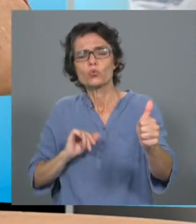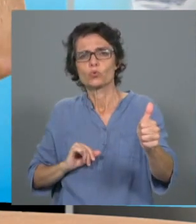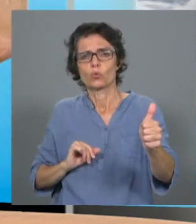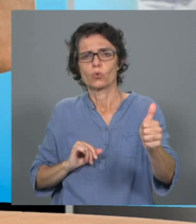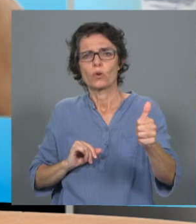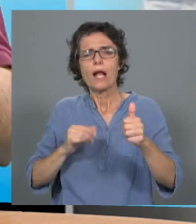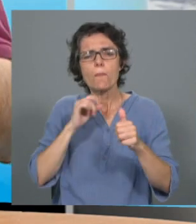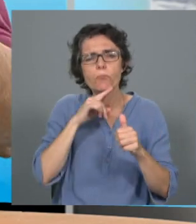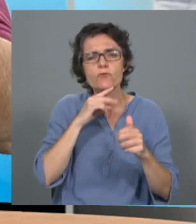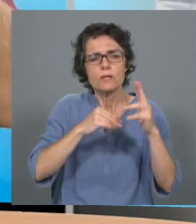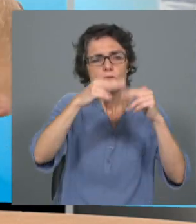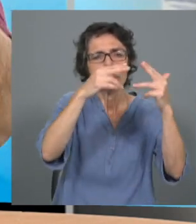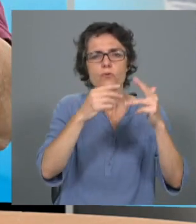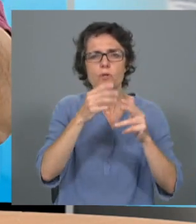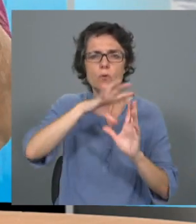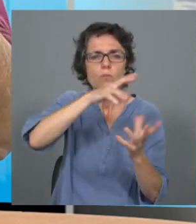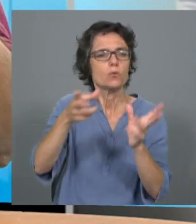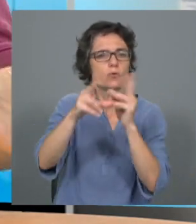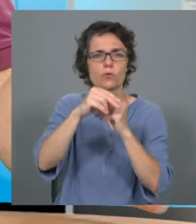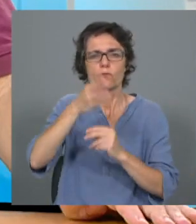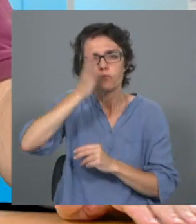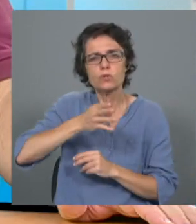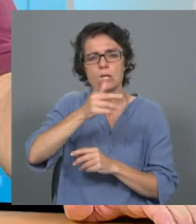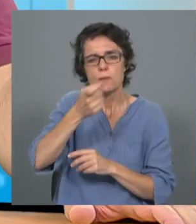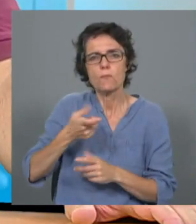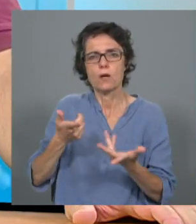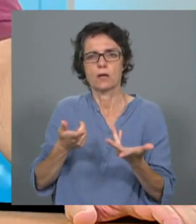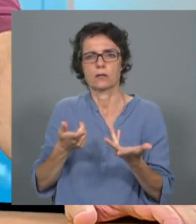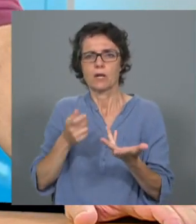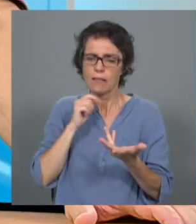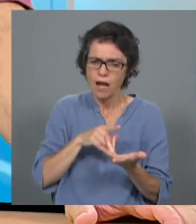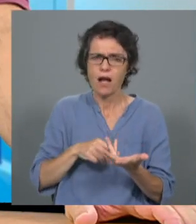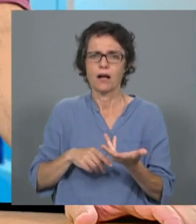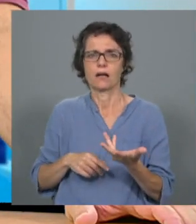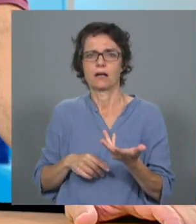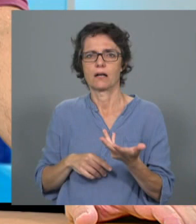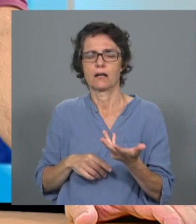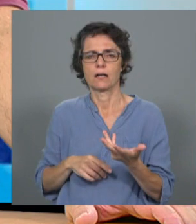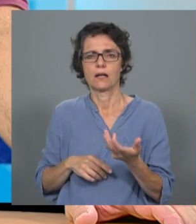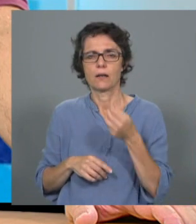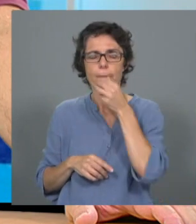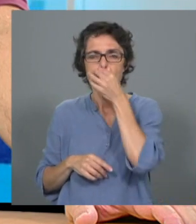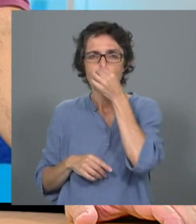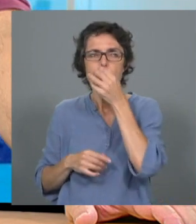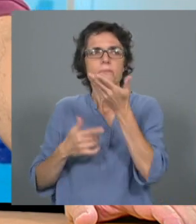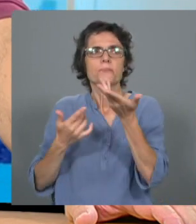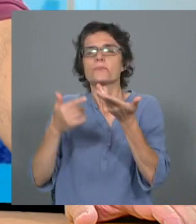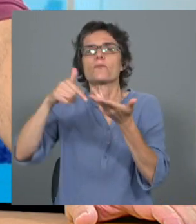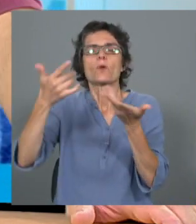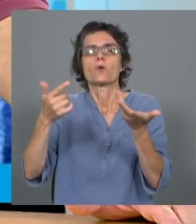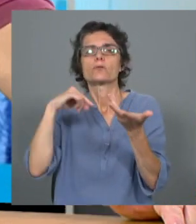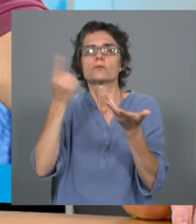a Deus e ao ser humano. Isso é possível, não olhemos para trás. E hoje, vamos lá ver, tanta